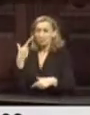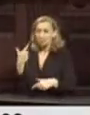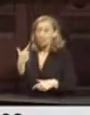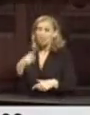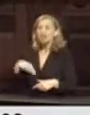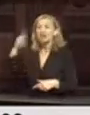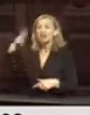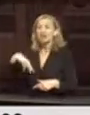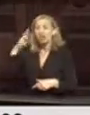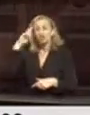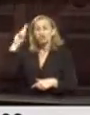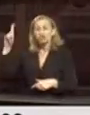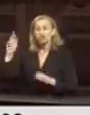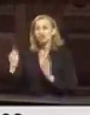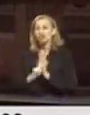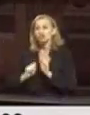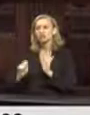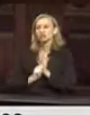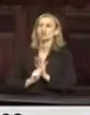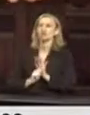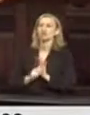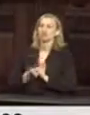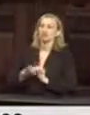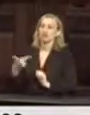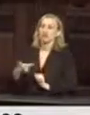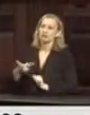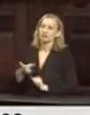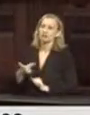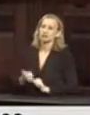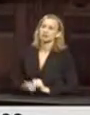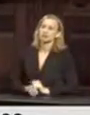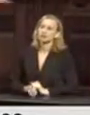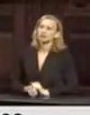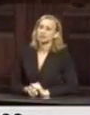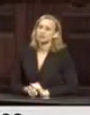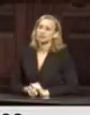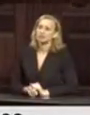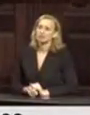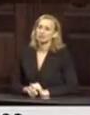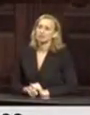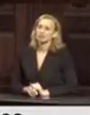de drogas, esse ambiente tão nefasto e